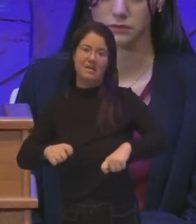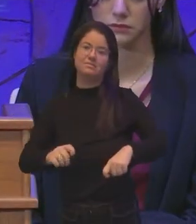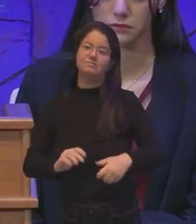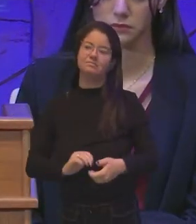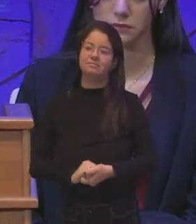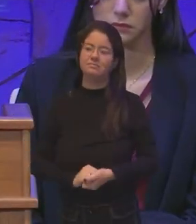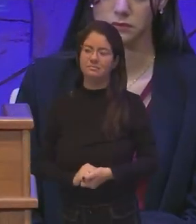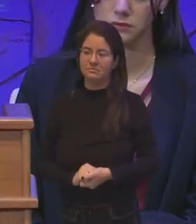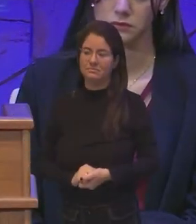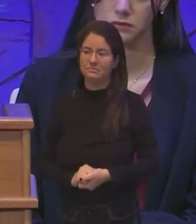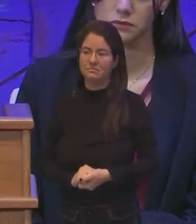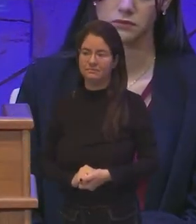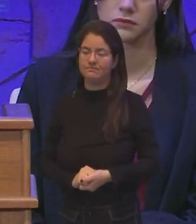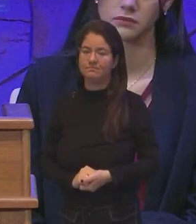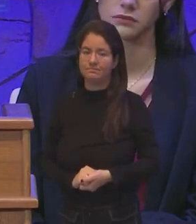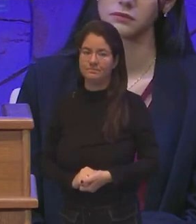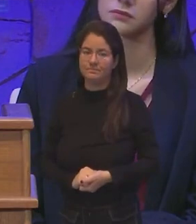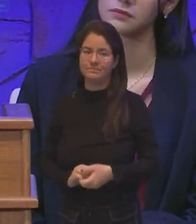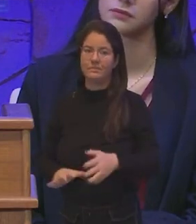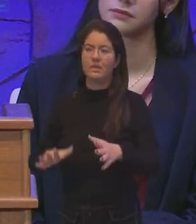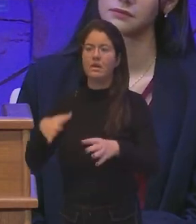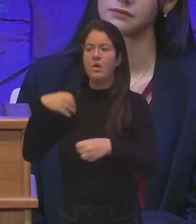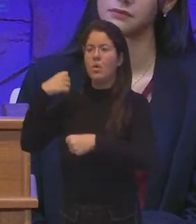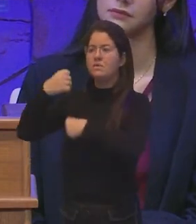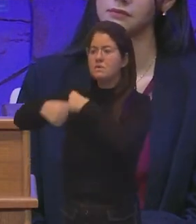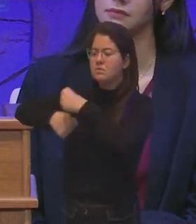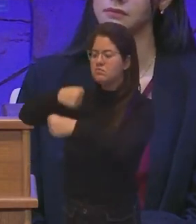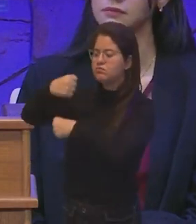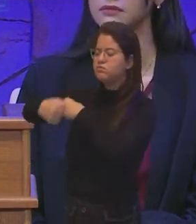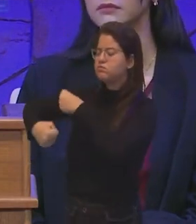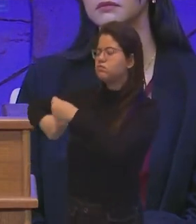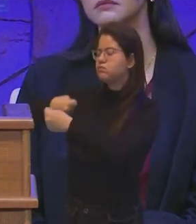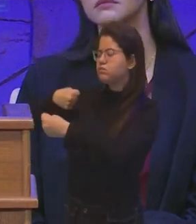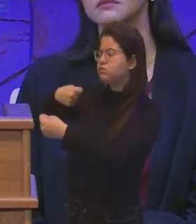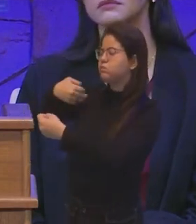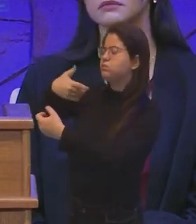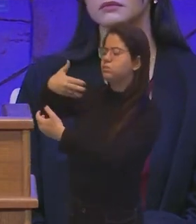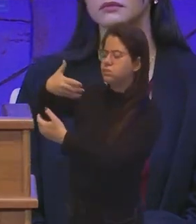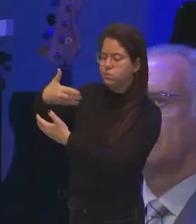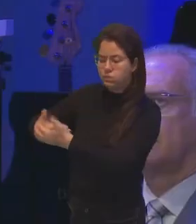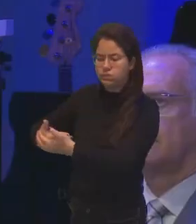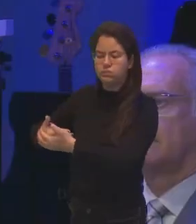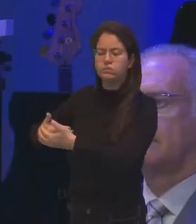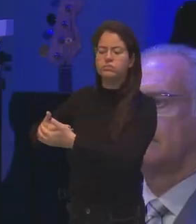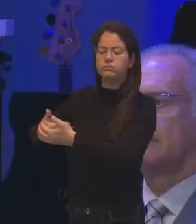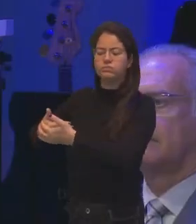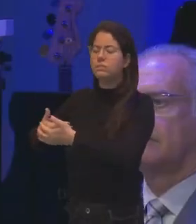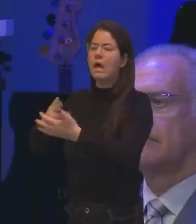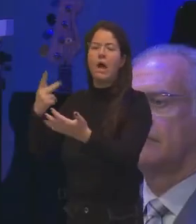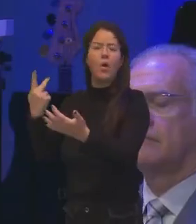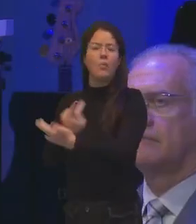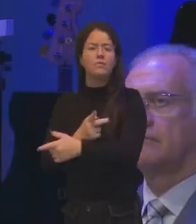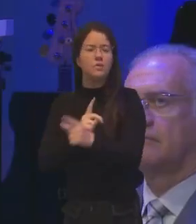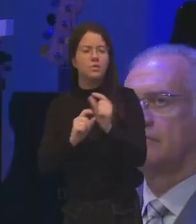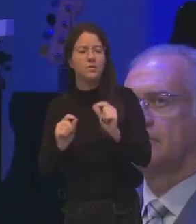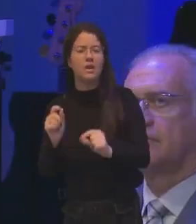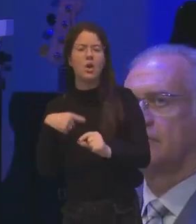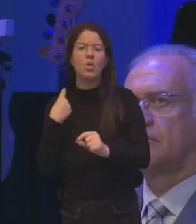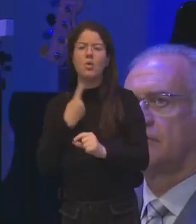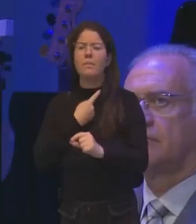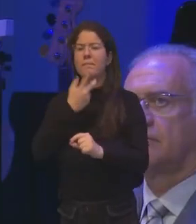Mas como os anos passaram, nós acabamos entrando numa zona